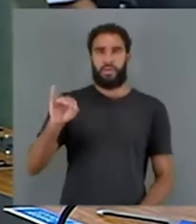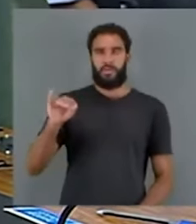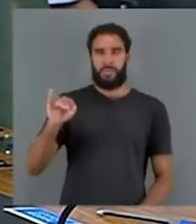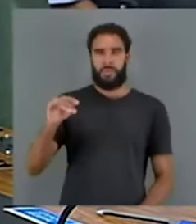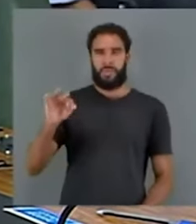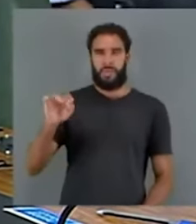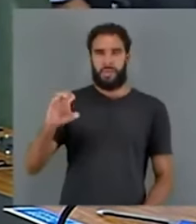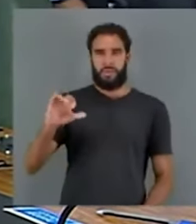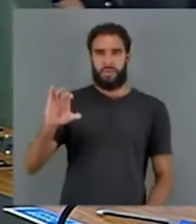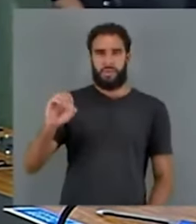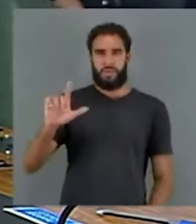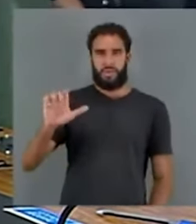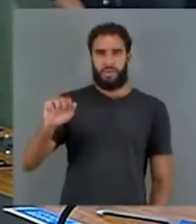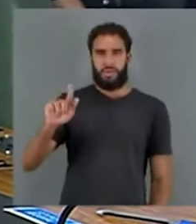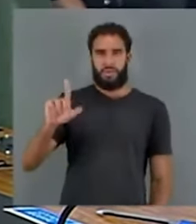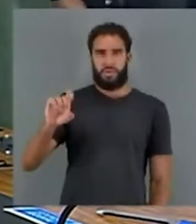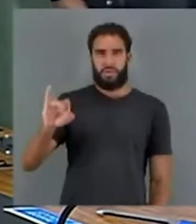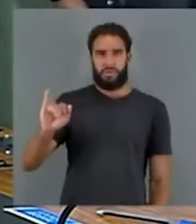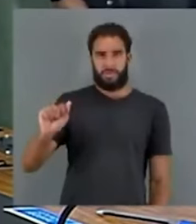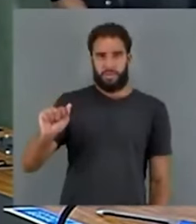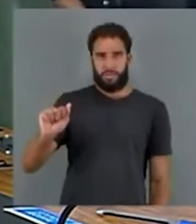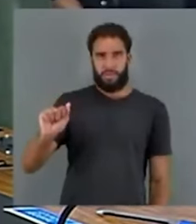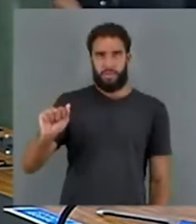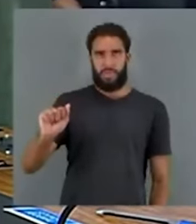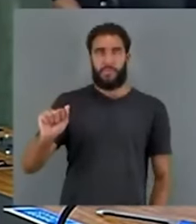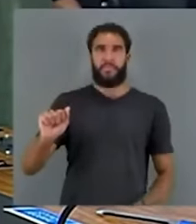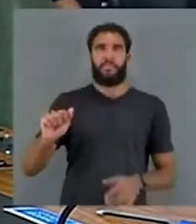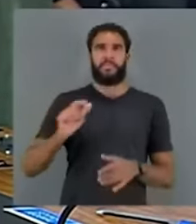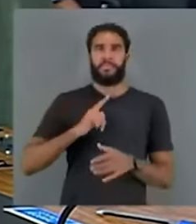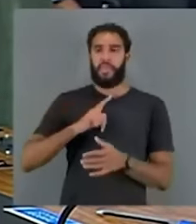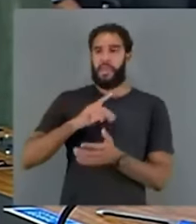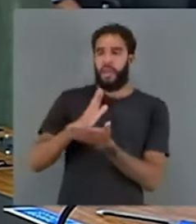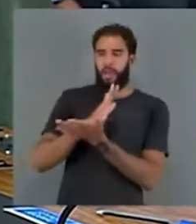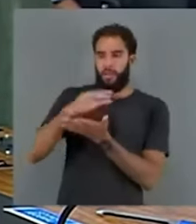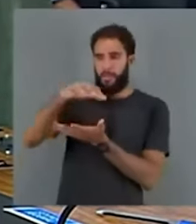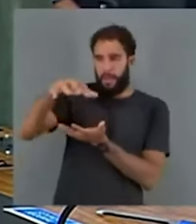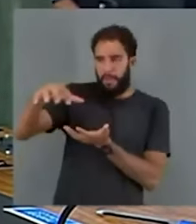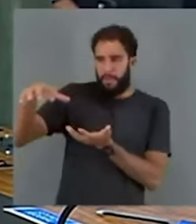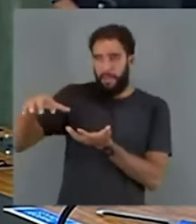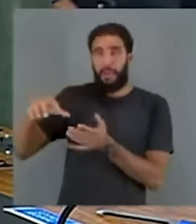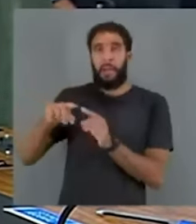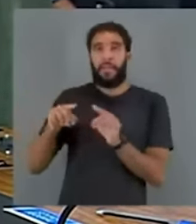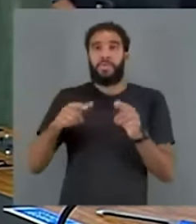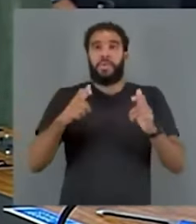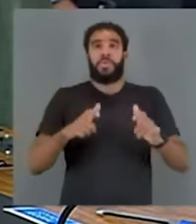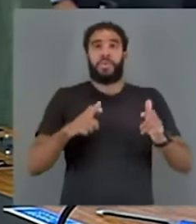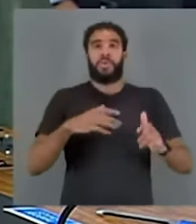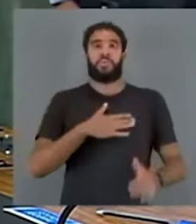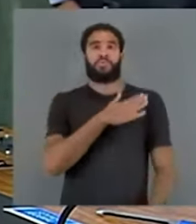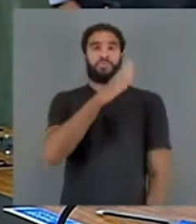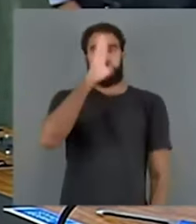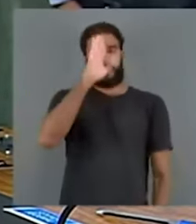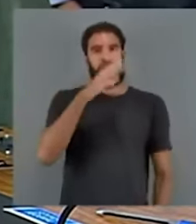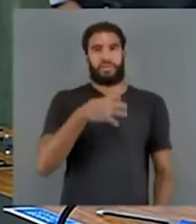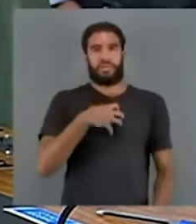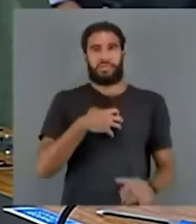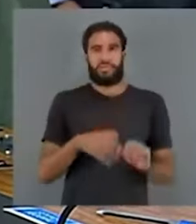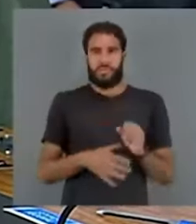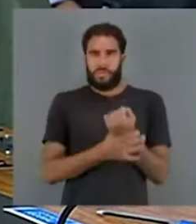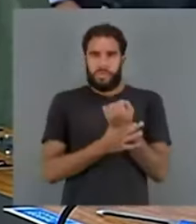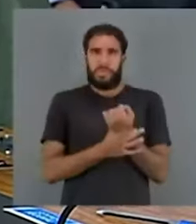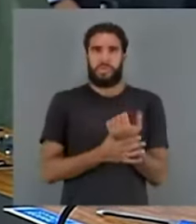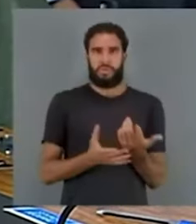Santa Rosa do Purus temos então uma torre no tempo do Jordão isso cria um conflito porque Onde o exército tá Dá uma sensação de segurança